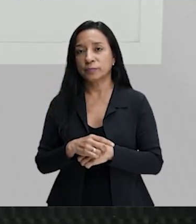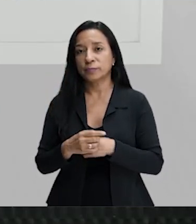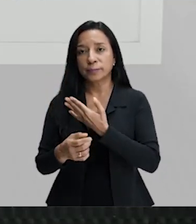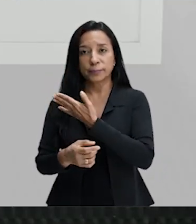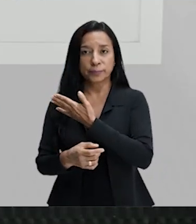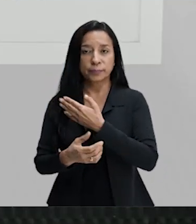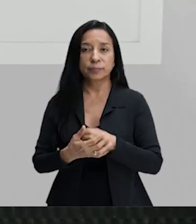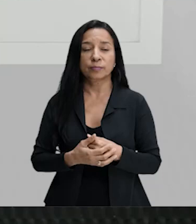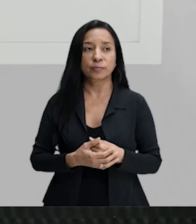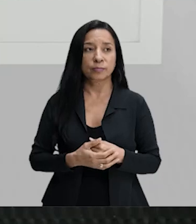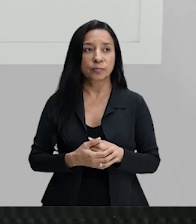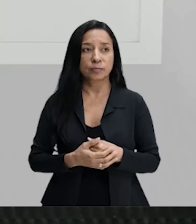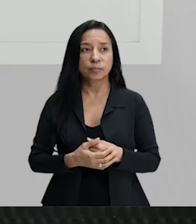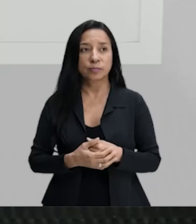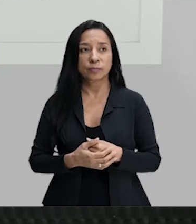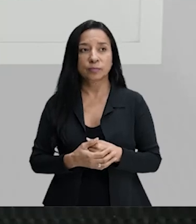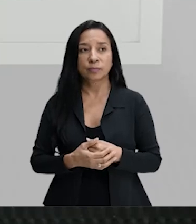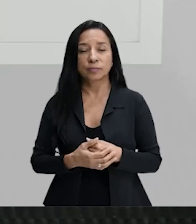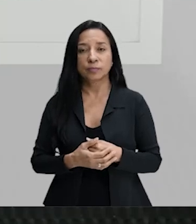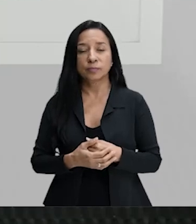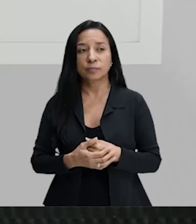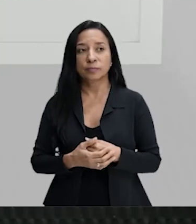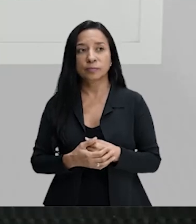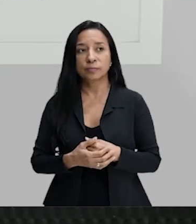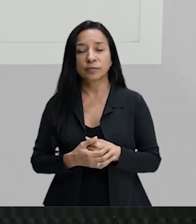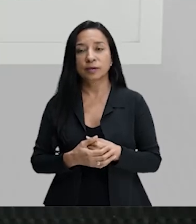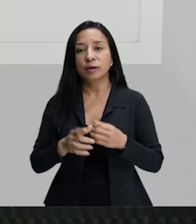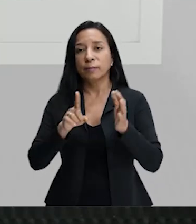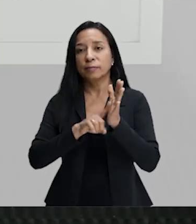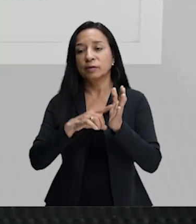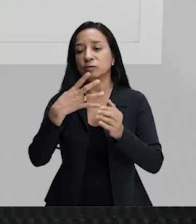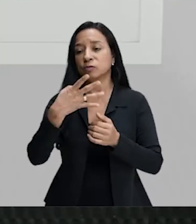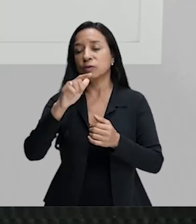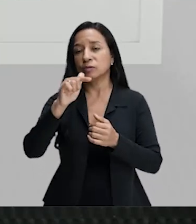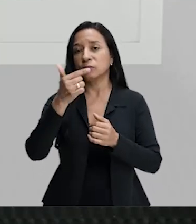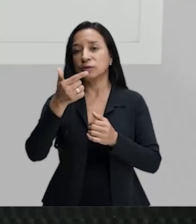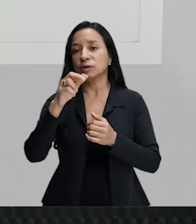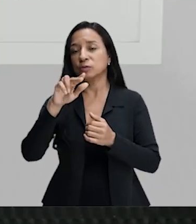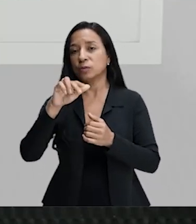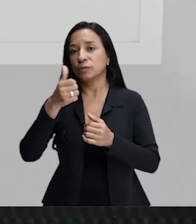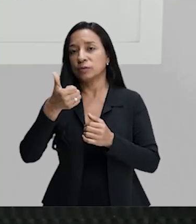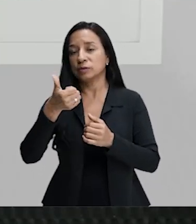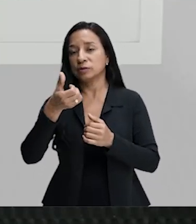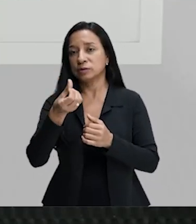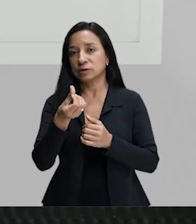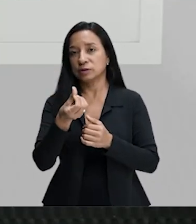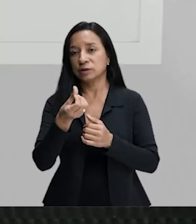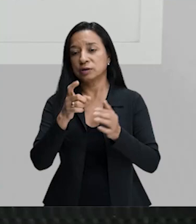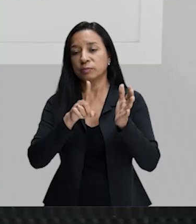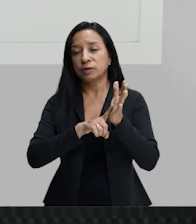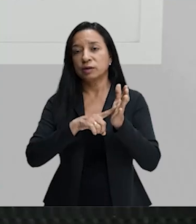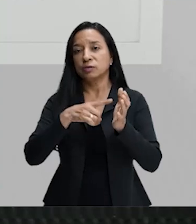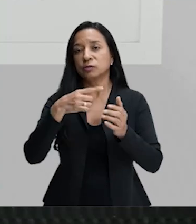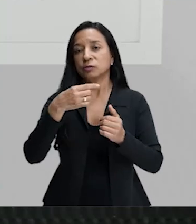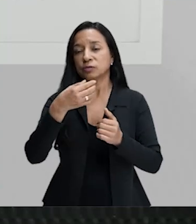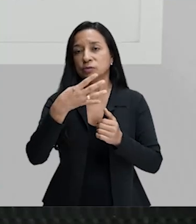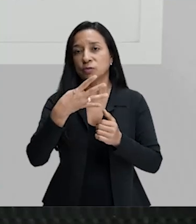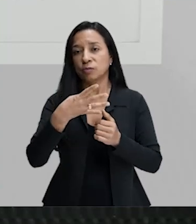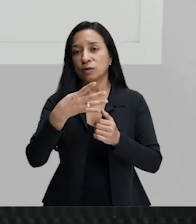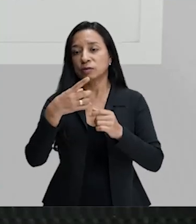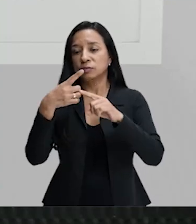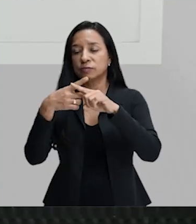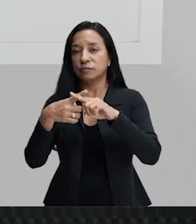ó. Menos 4 ao quadrado dá 16, é isso? Menos 4 multiplicado por